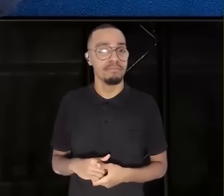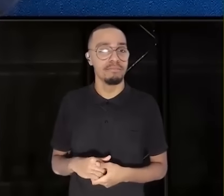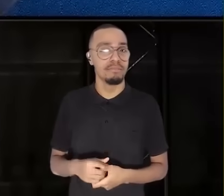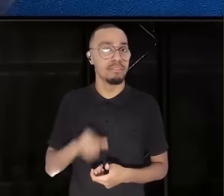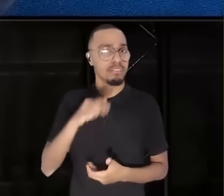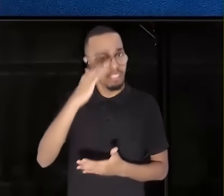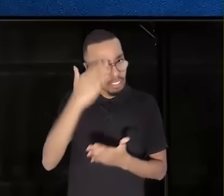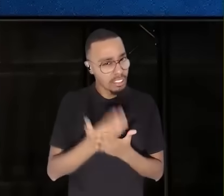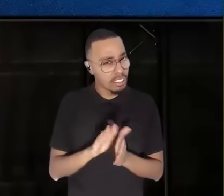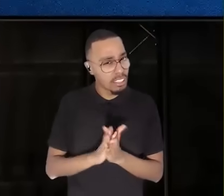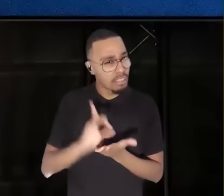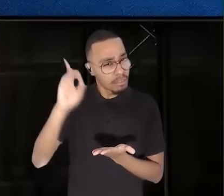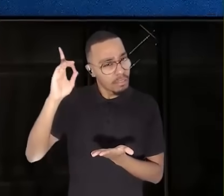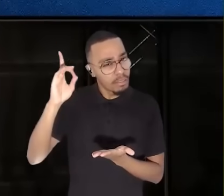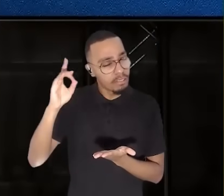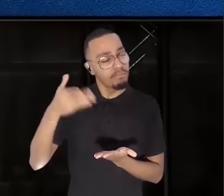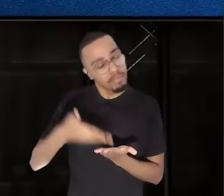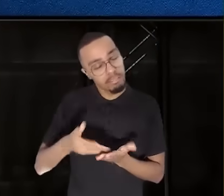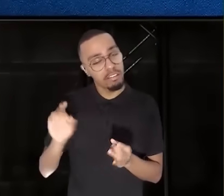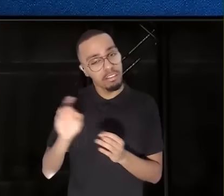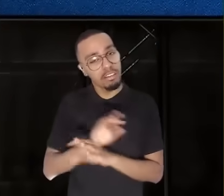creio. Está consumado.